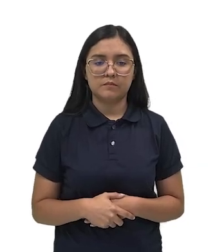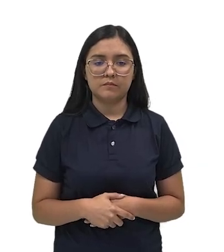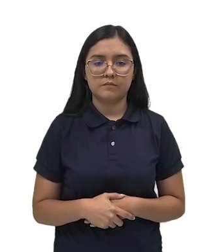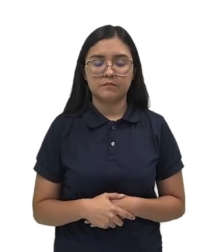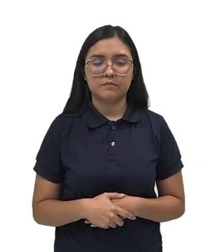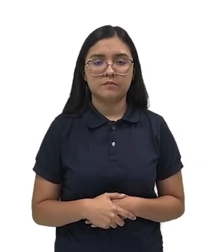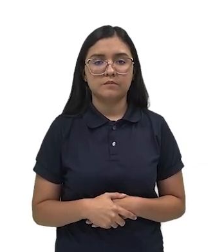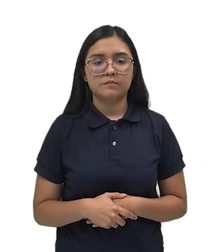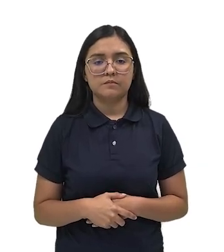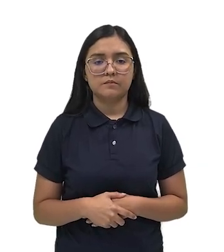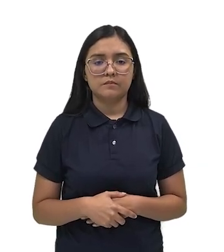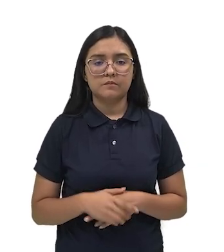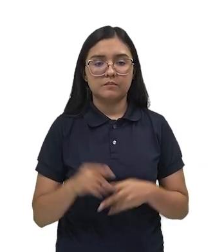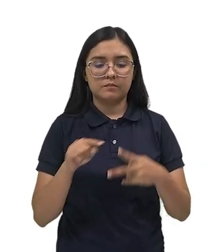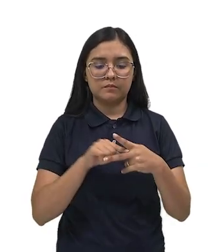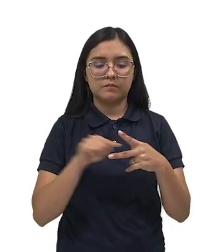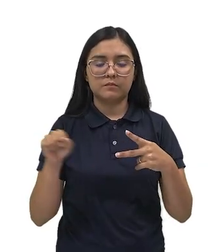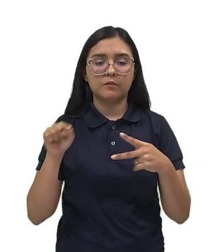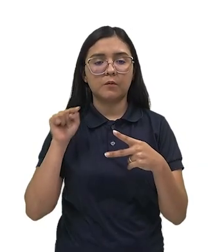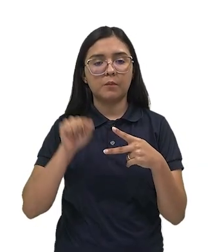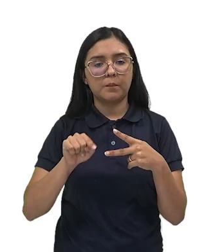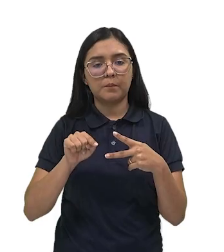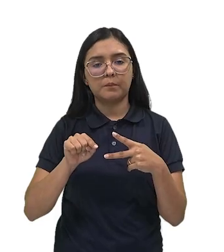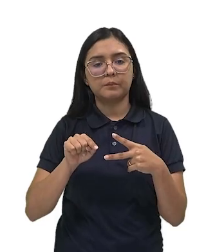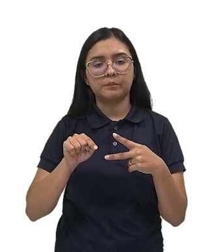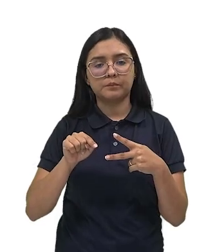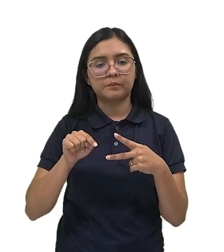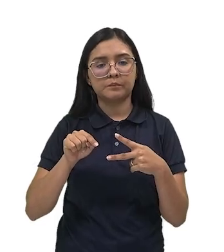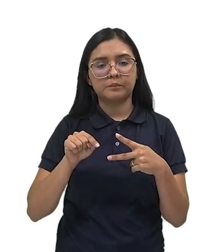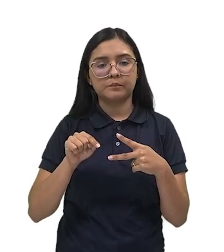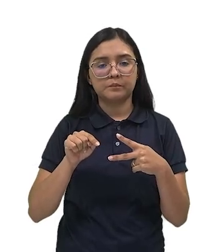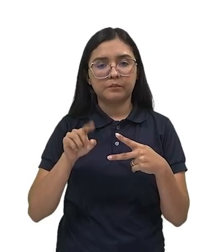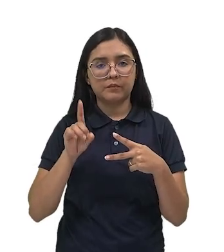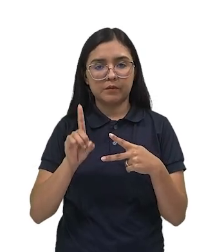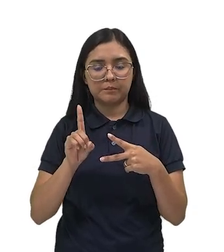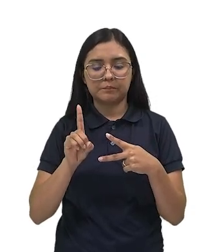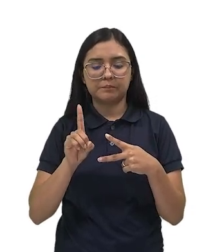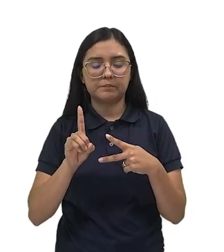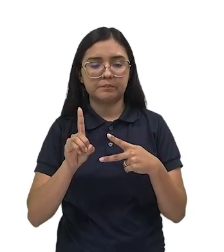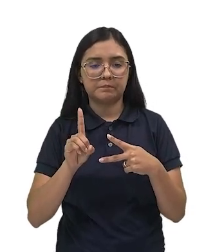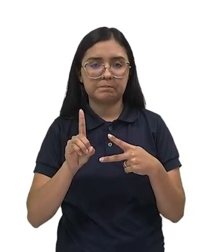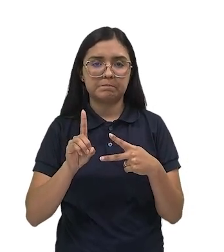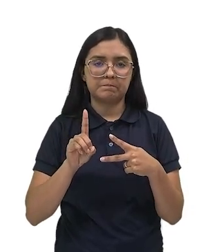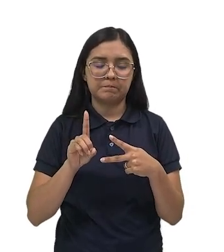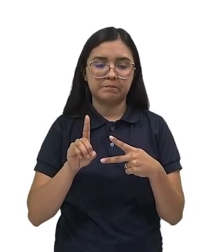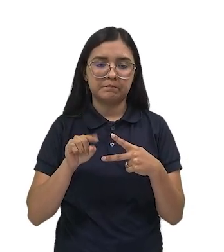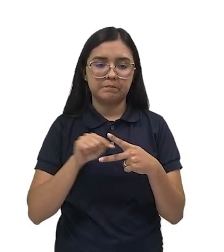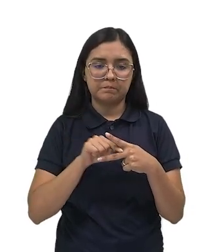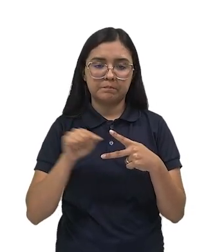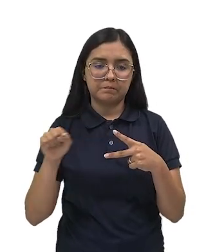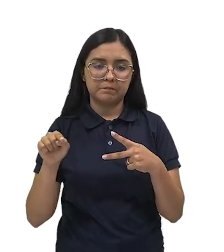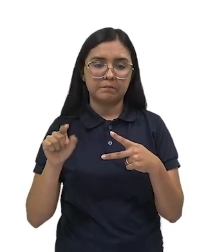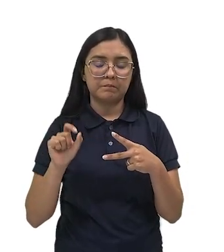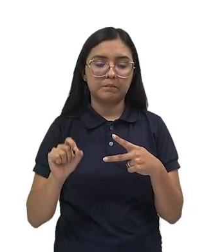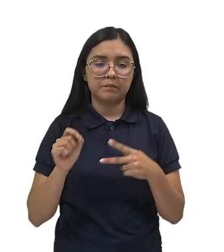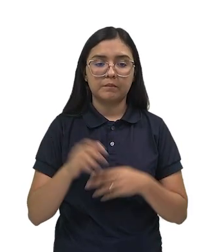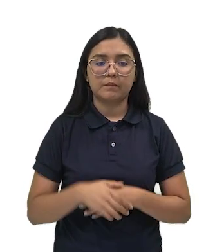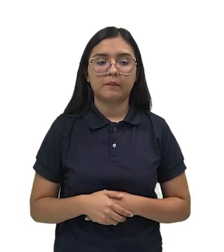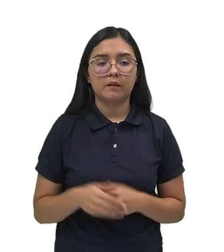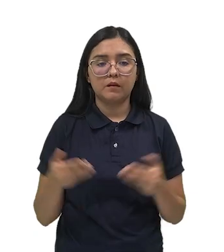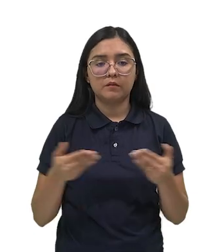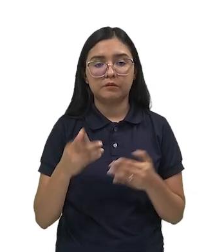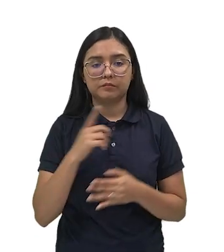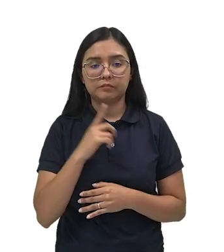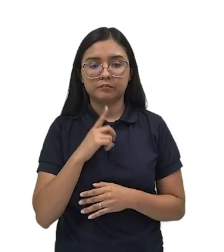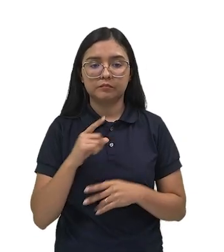bissetriz, eu tenho aqui o ponto D. Ou seja, agora eu tenho